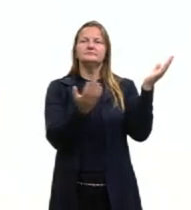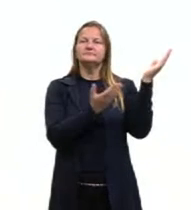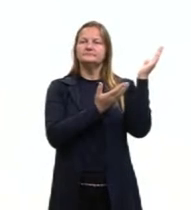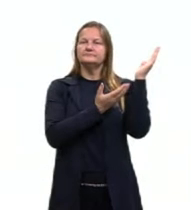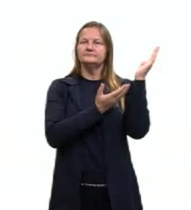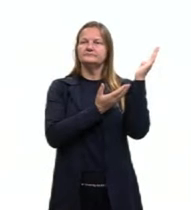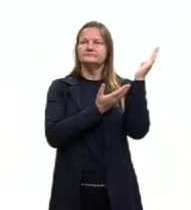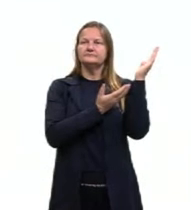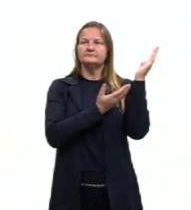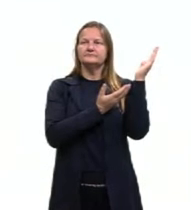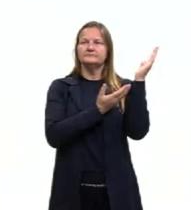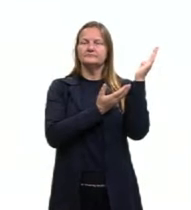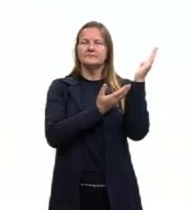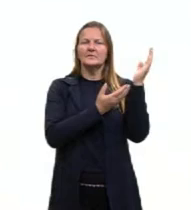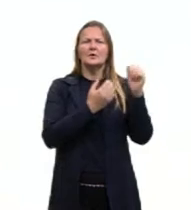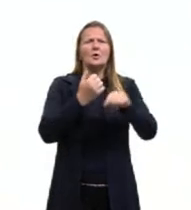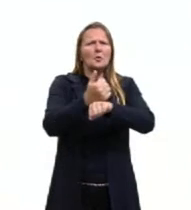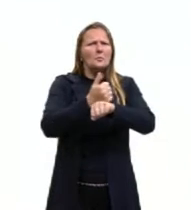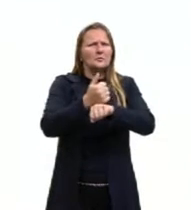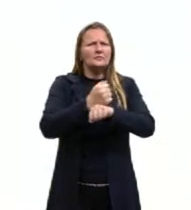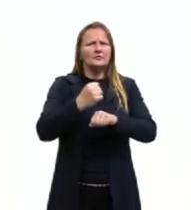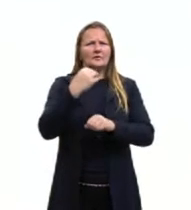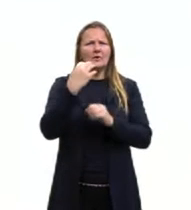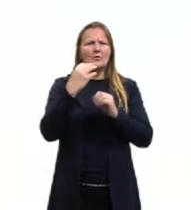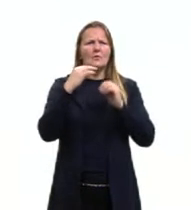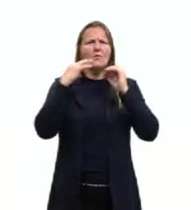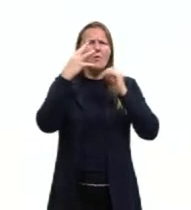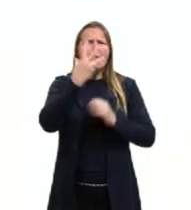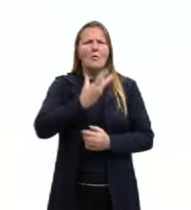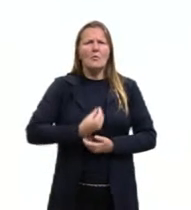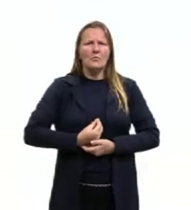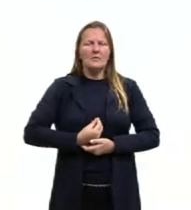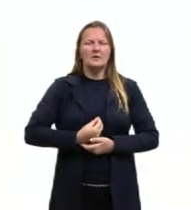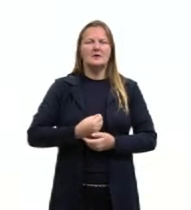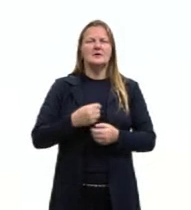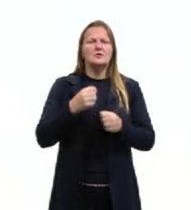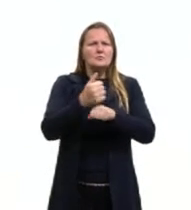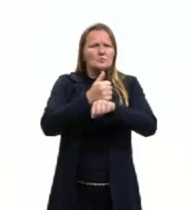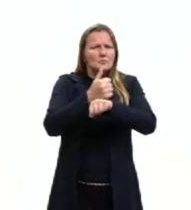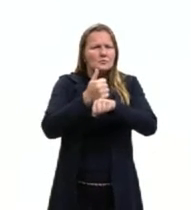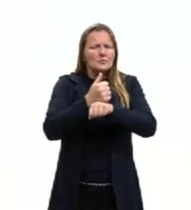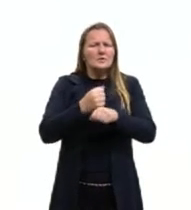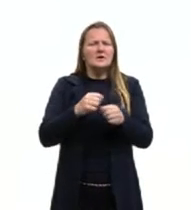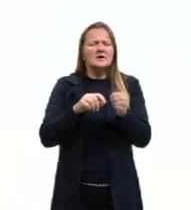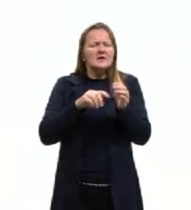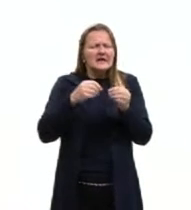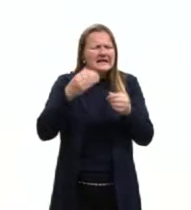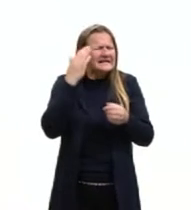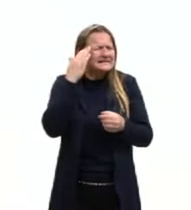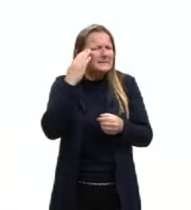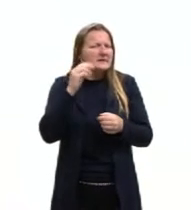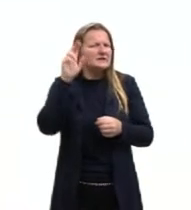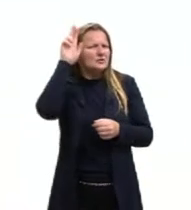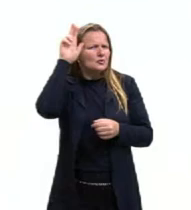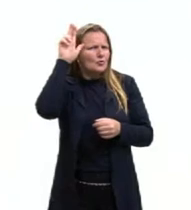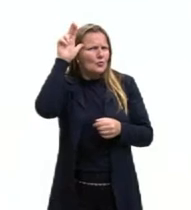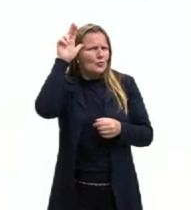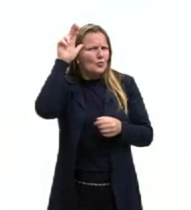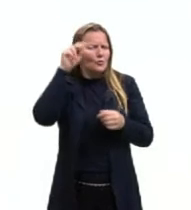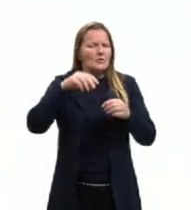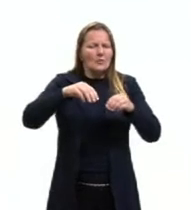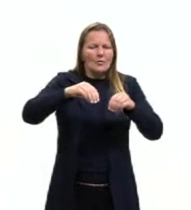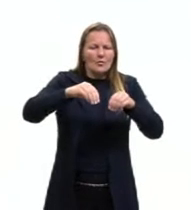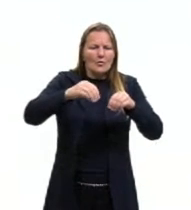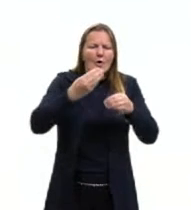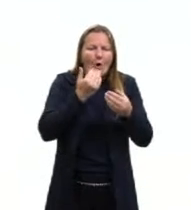um zootecnista pretende testar se uma nova ração para coelhos é mais eficiente do